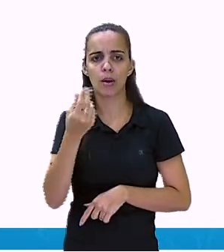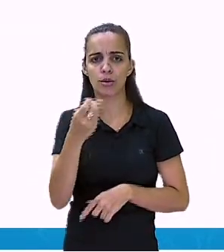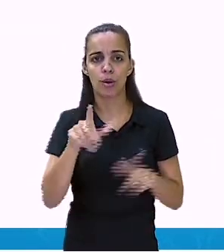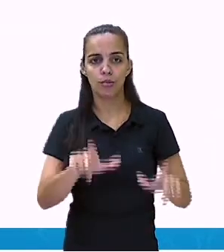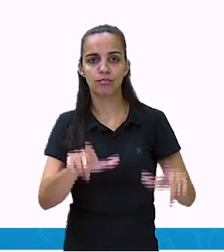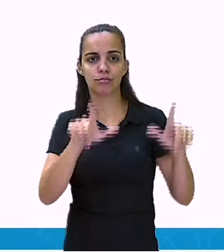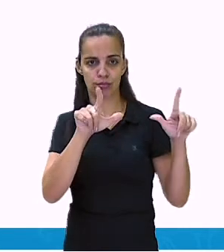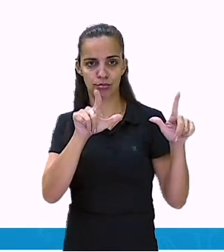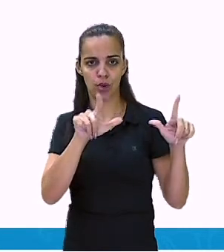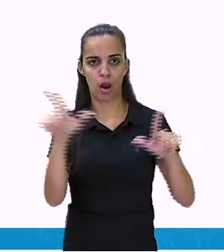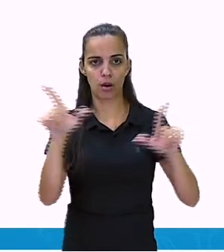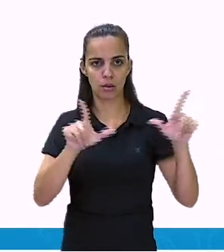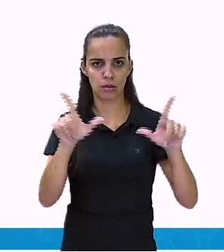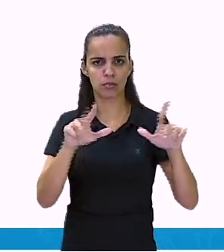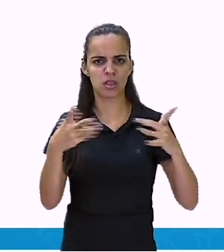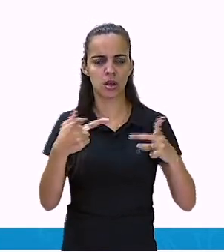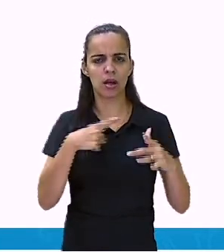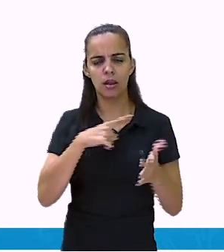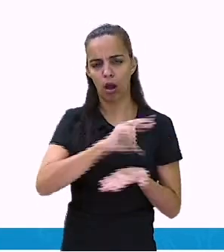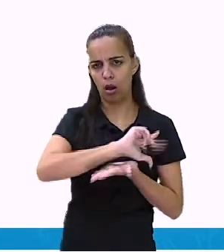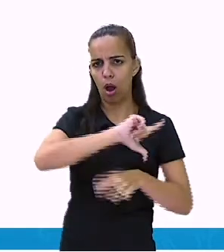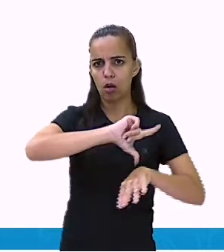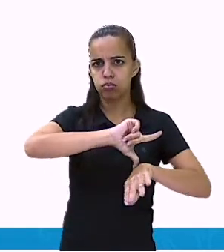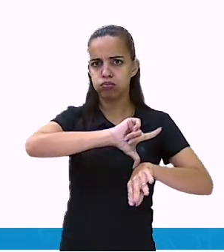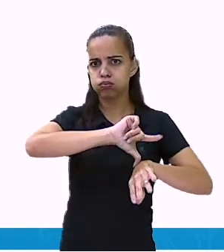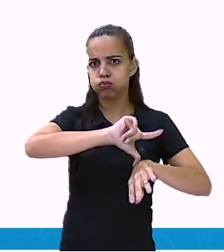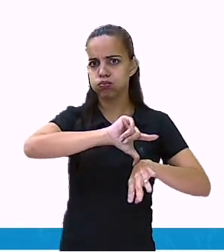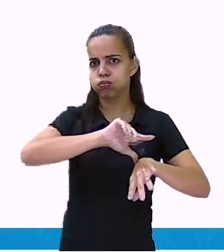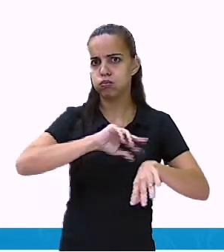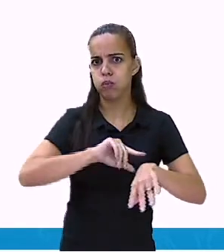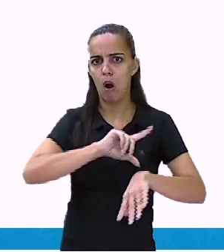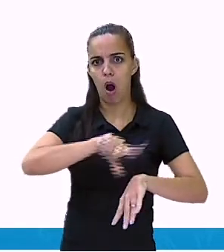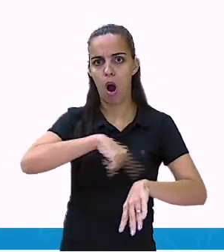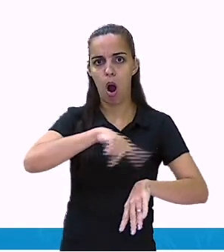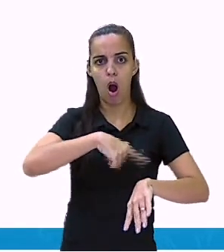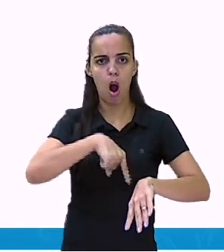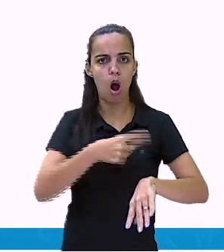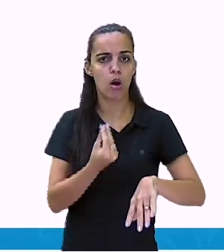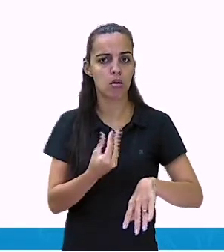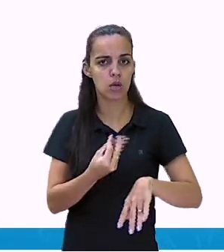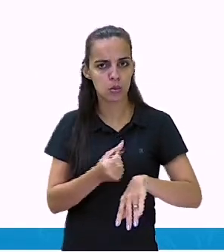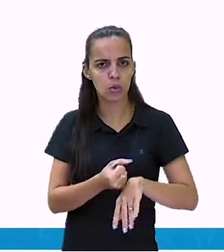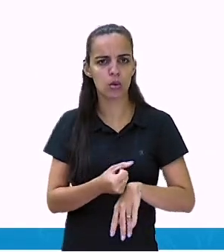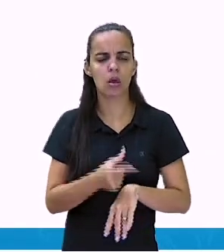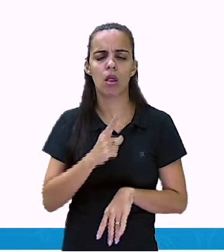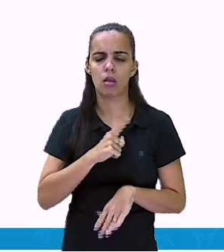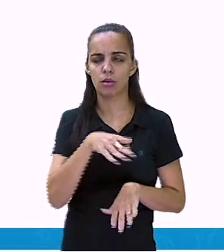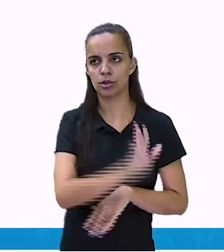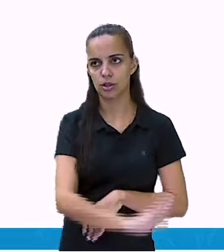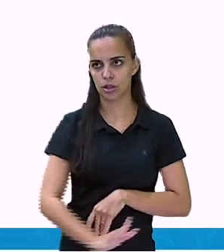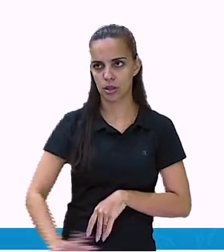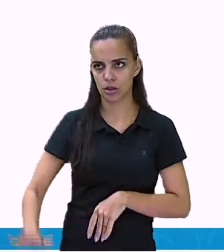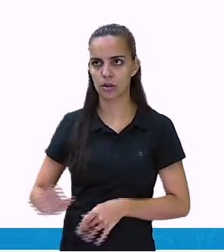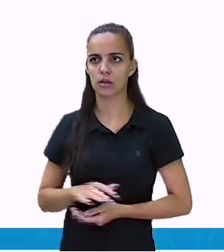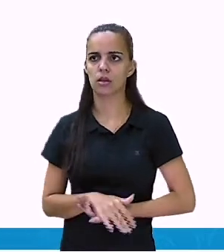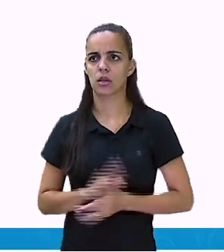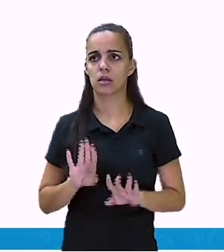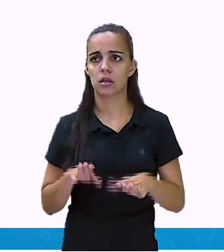que dedica tantas horas ao conteúdo infantil. Palavras destacadas, além